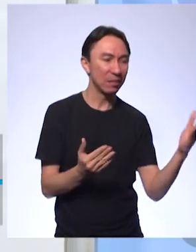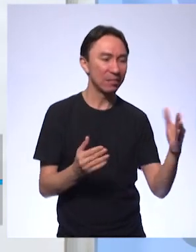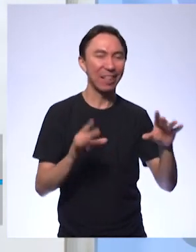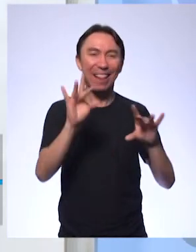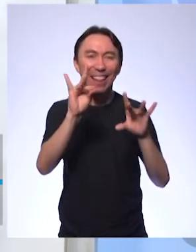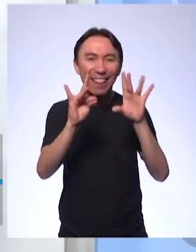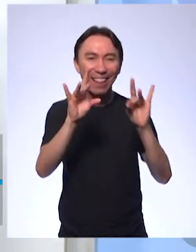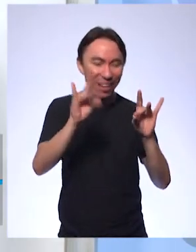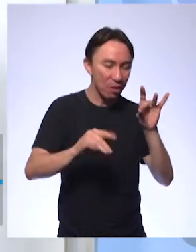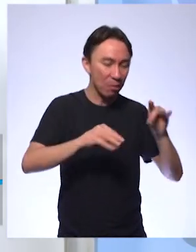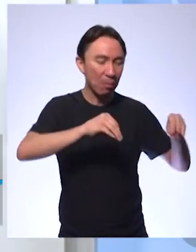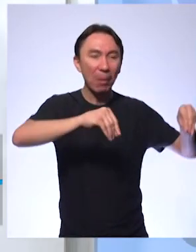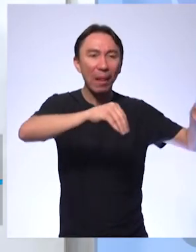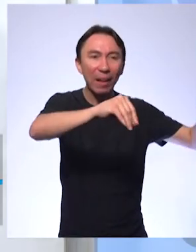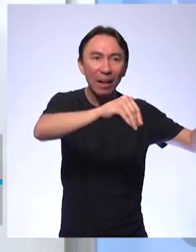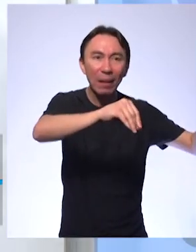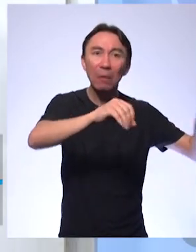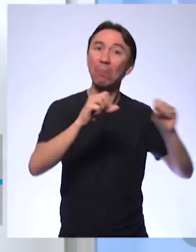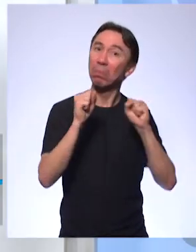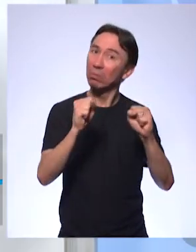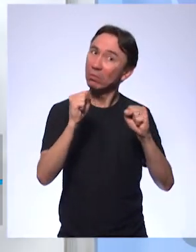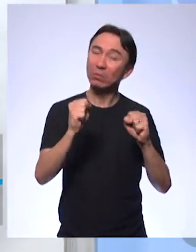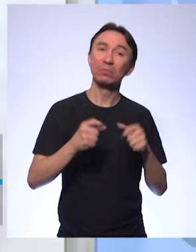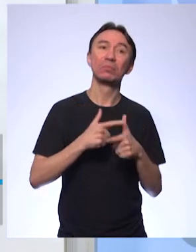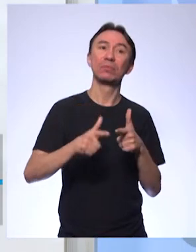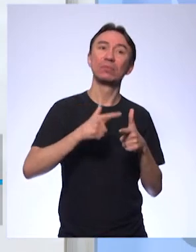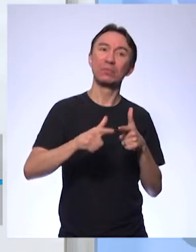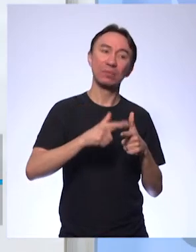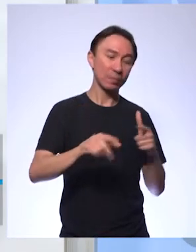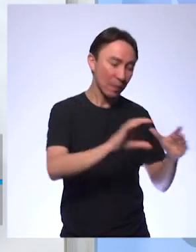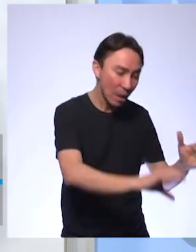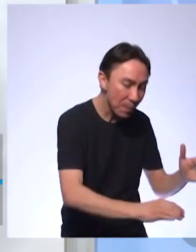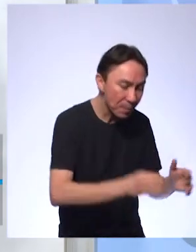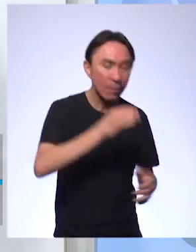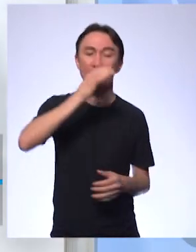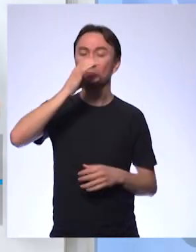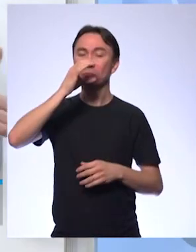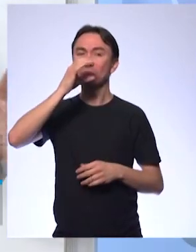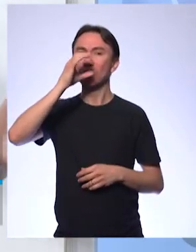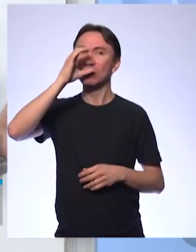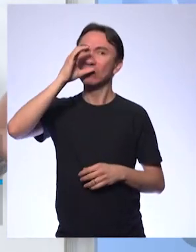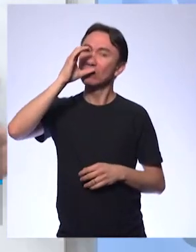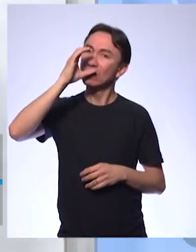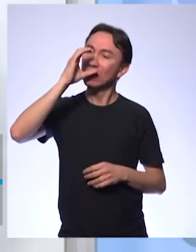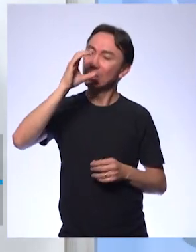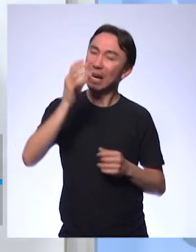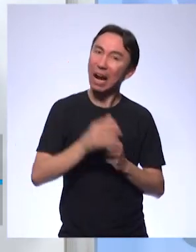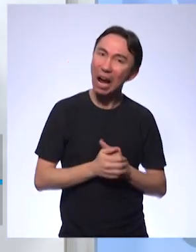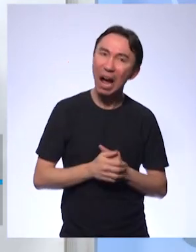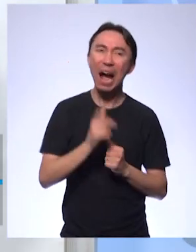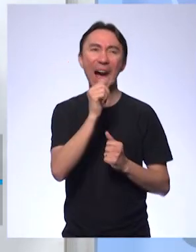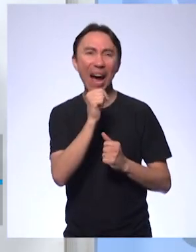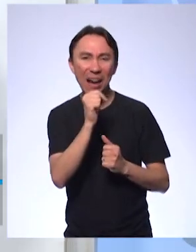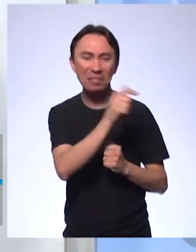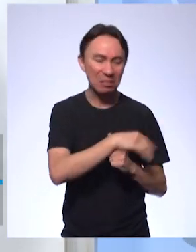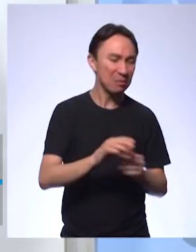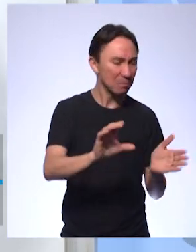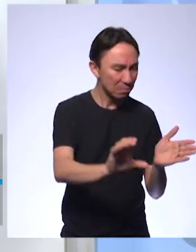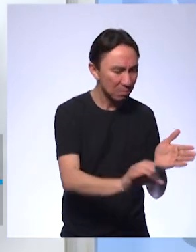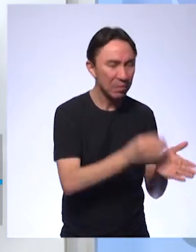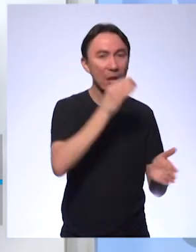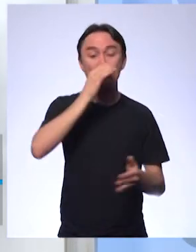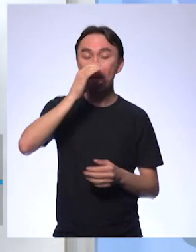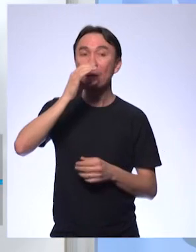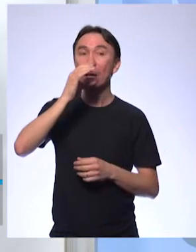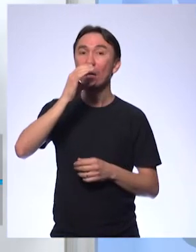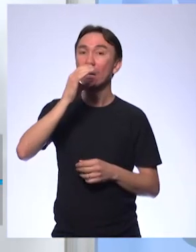ser muito boa. E mesmo assim a água é doce. Então, a água que a gente deve consumir, teve muita gente que respondeu isso, está de parabéns, mas